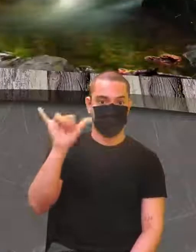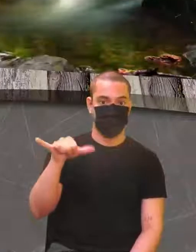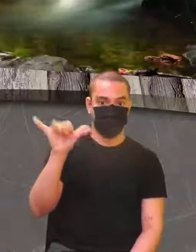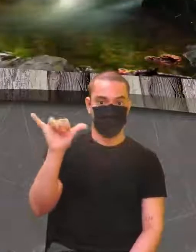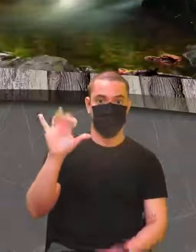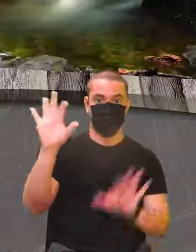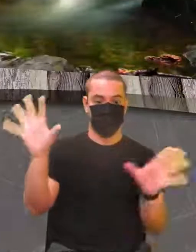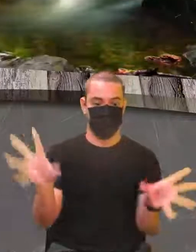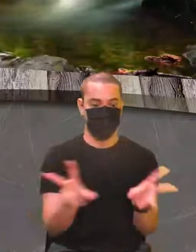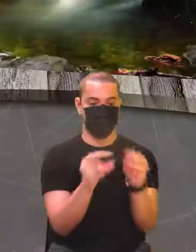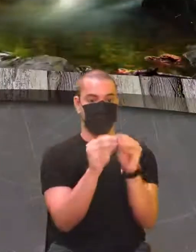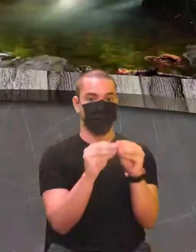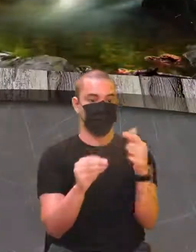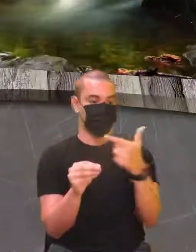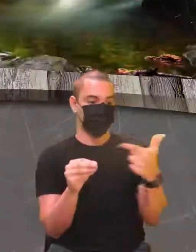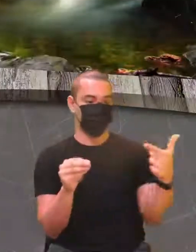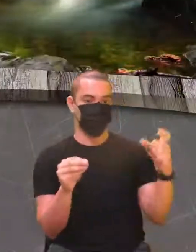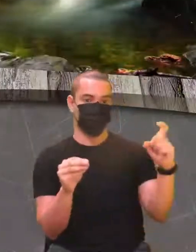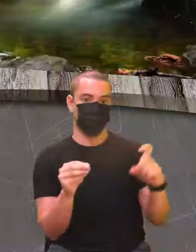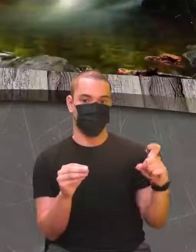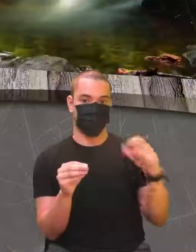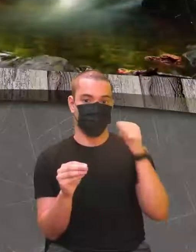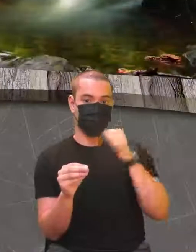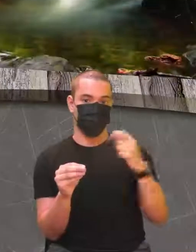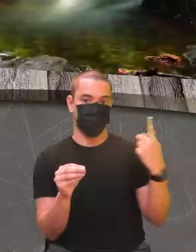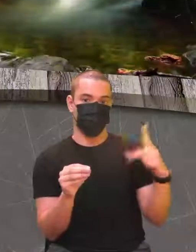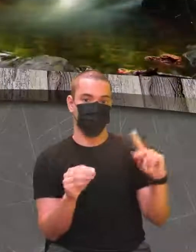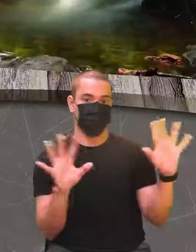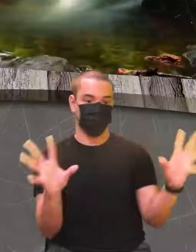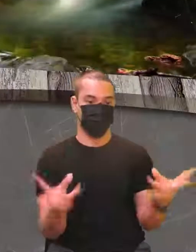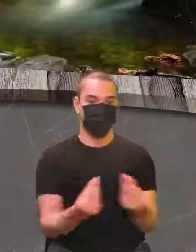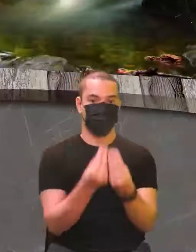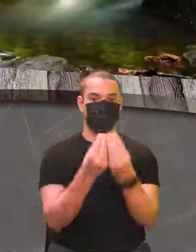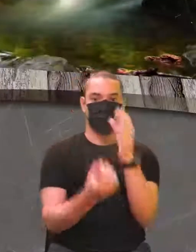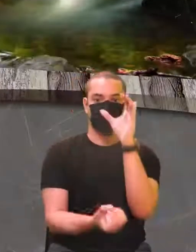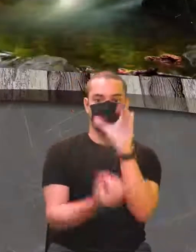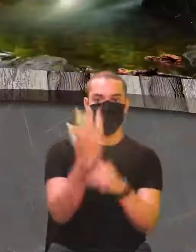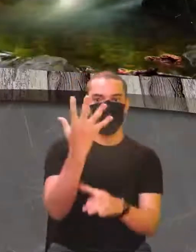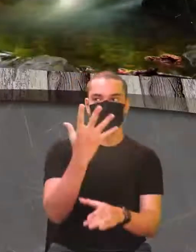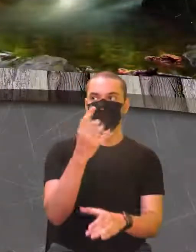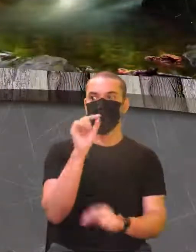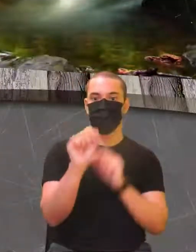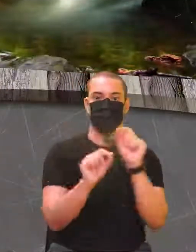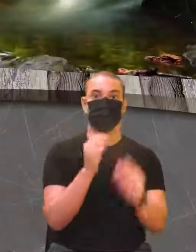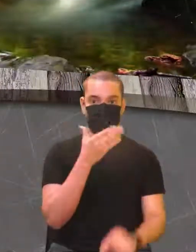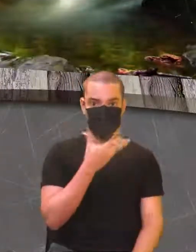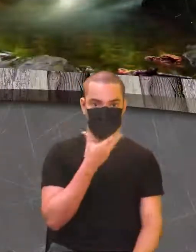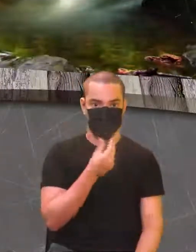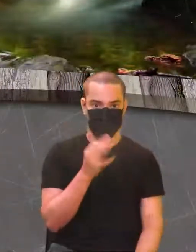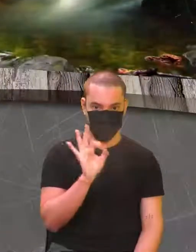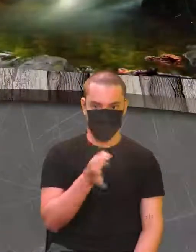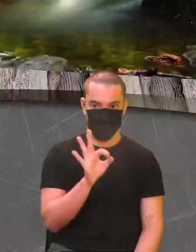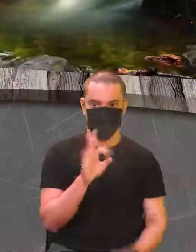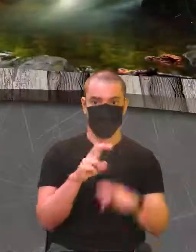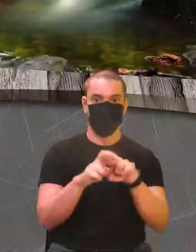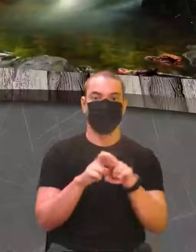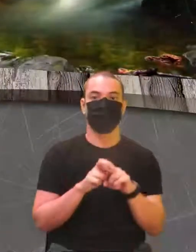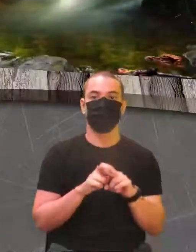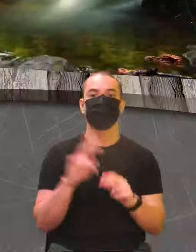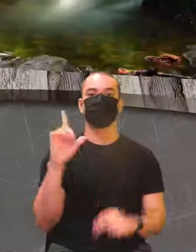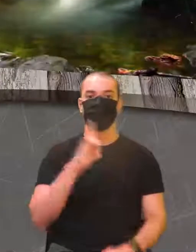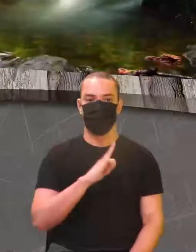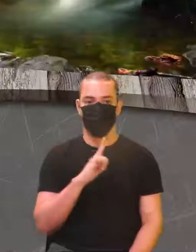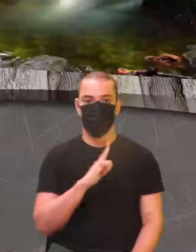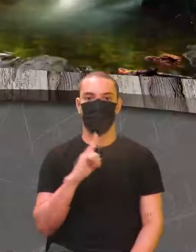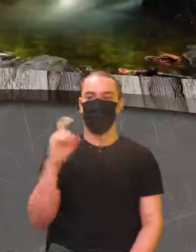unir aos 22X da mulher dele, para formar um indivíduo que é o menino. Certo? Então, mesmo que ele seja